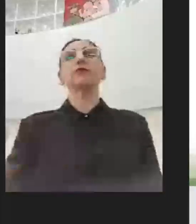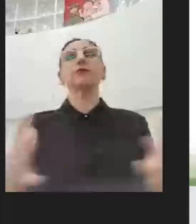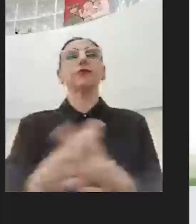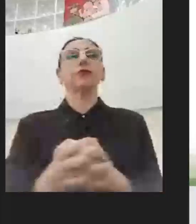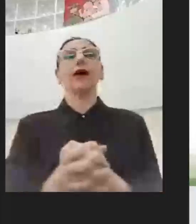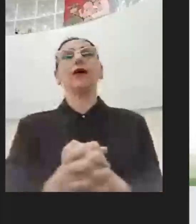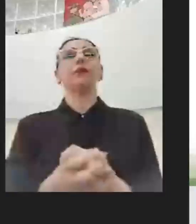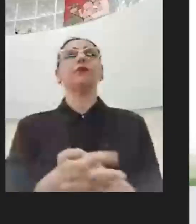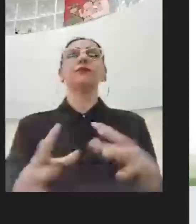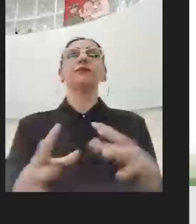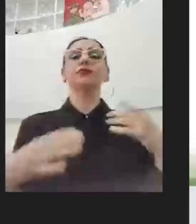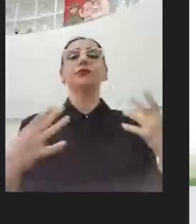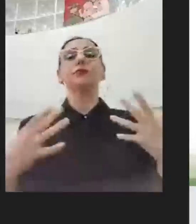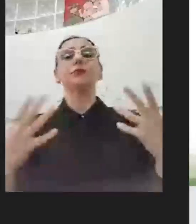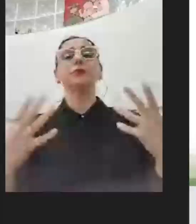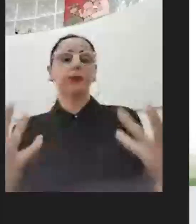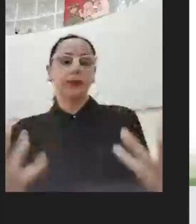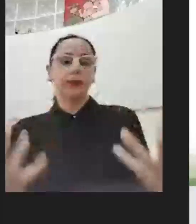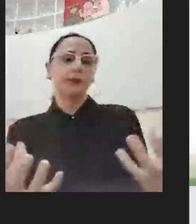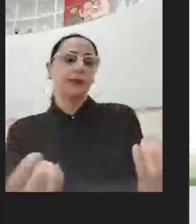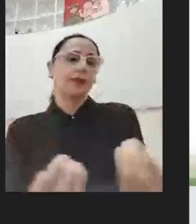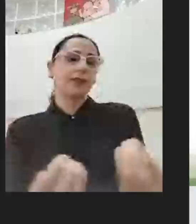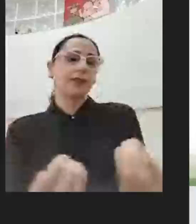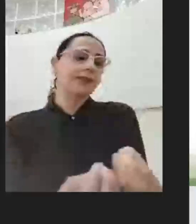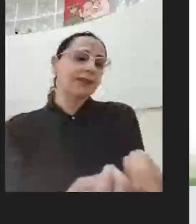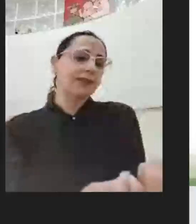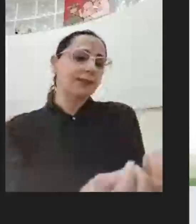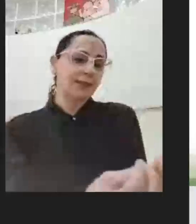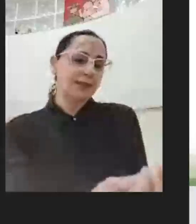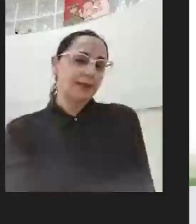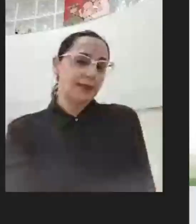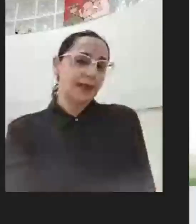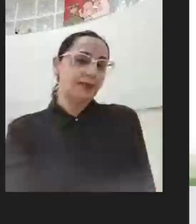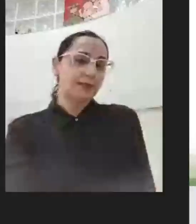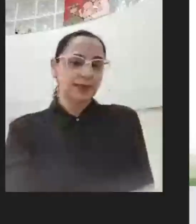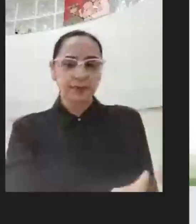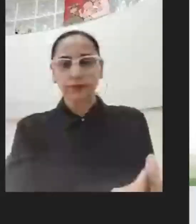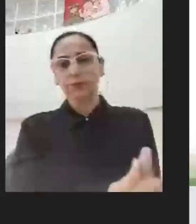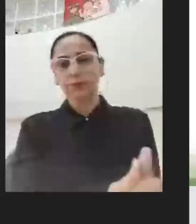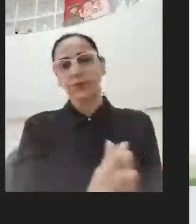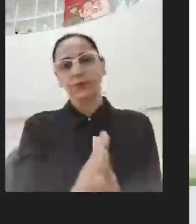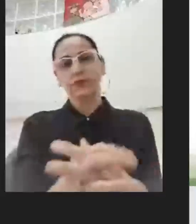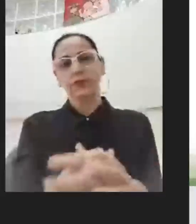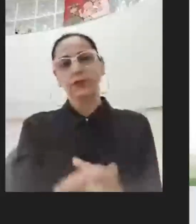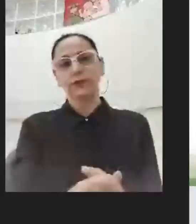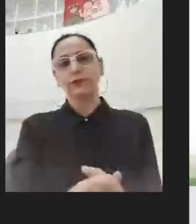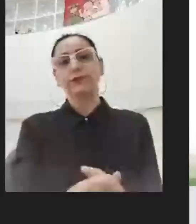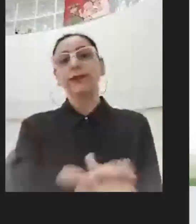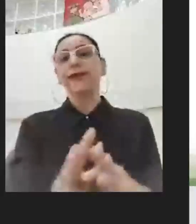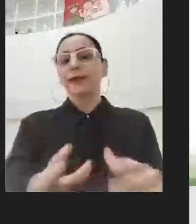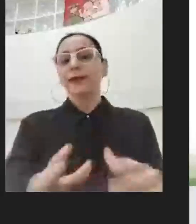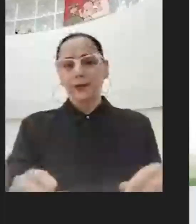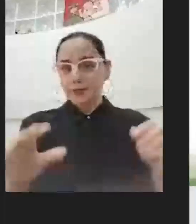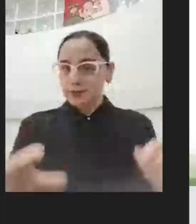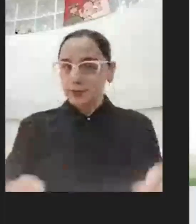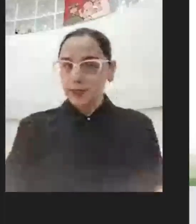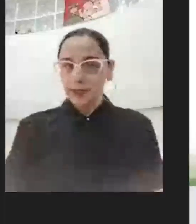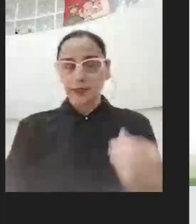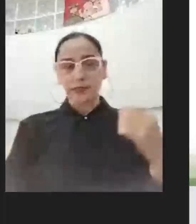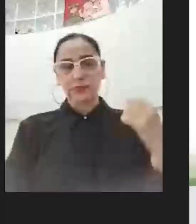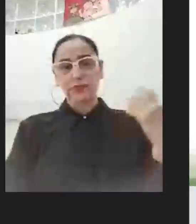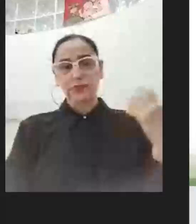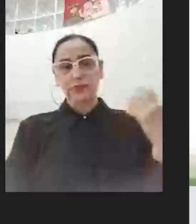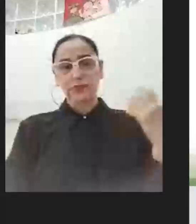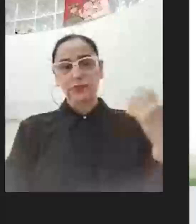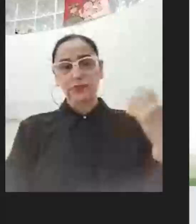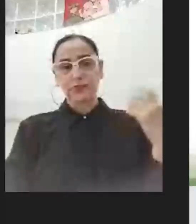bastante doentes. O que evoluiu? Hoje se estudou uma importância de criar a licença maternidade para 6 meses exclusivo. E para